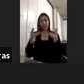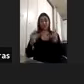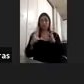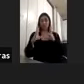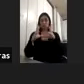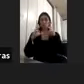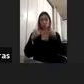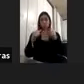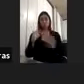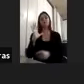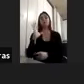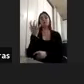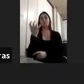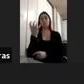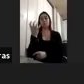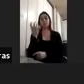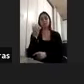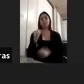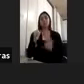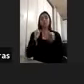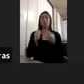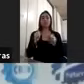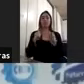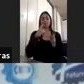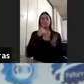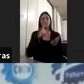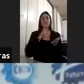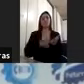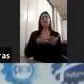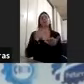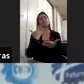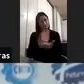eles poderem acatar a carta do médico. Certo.